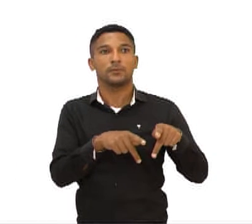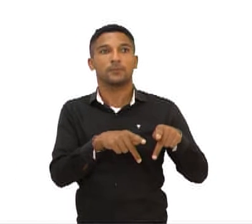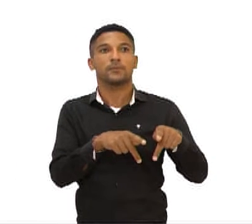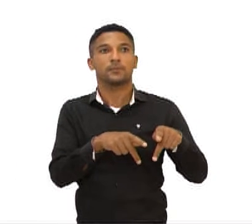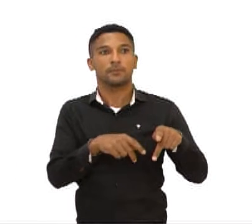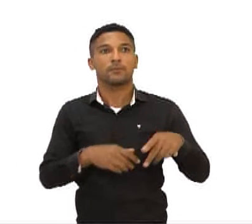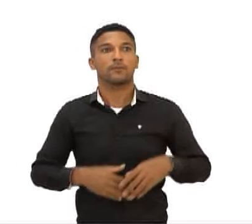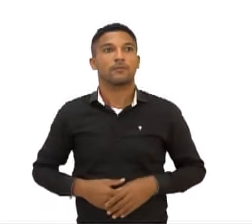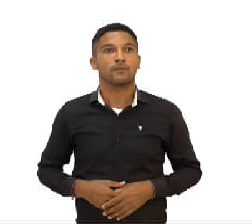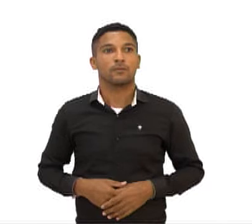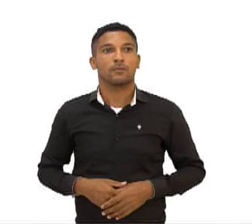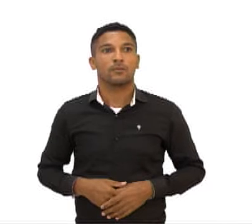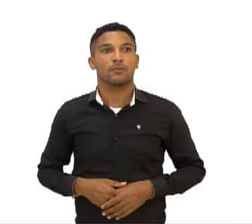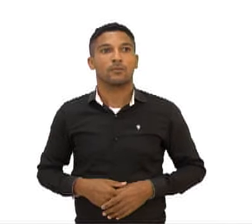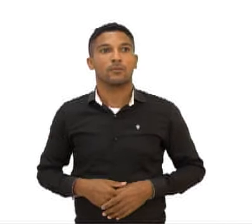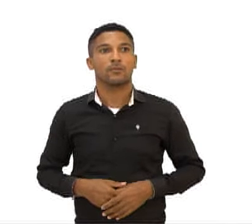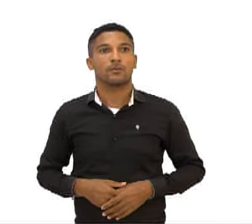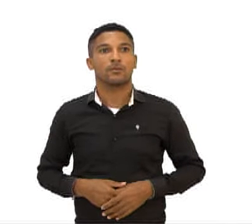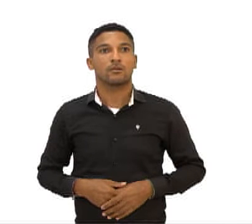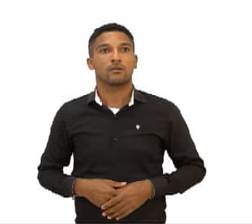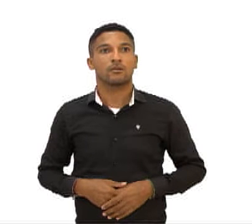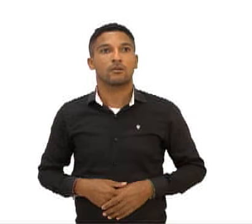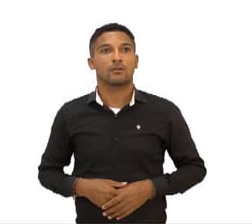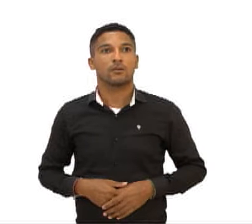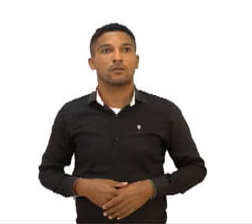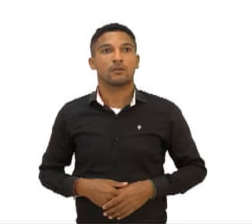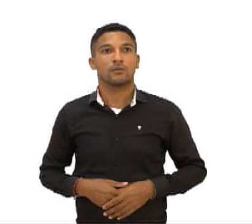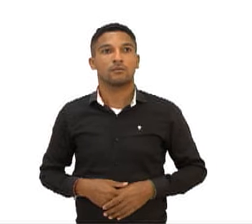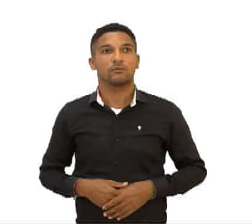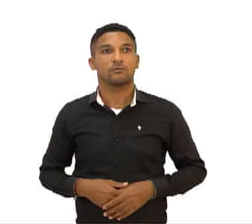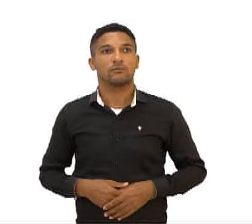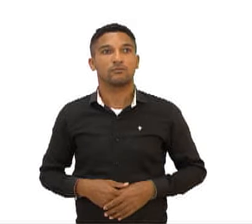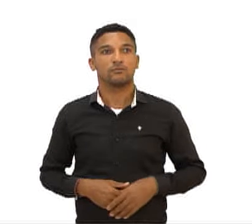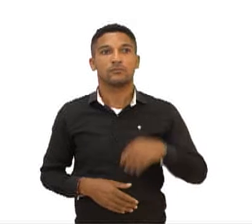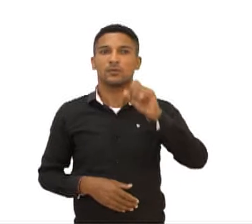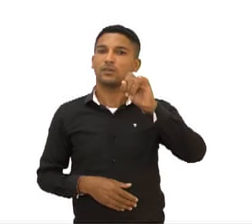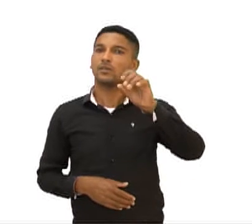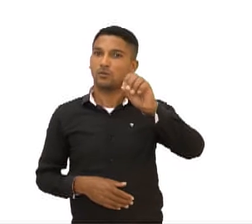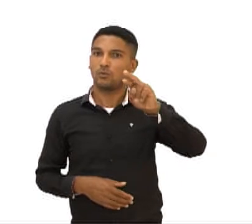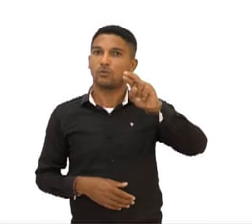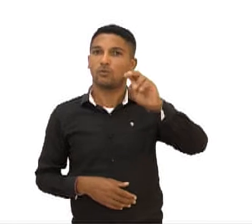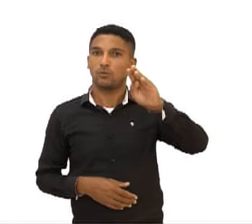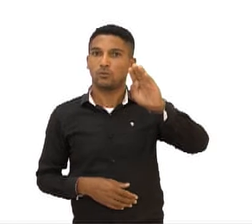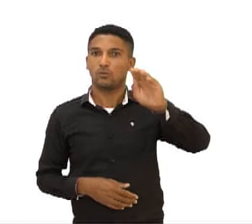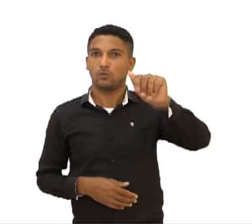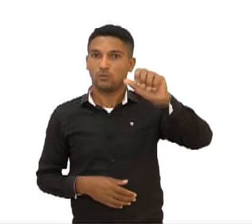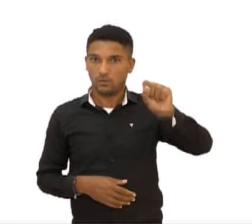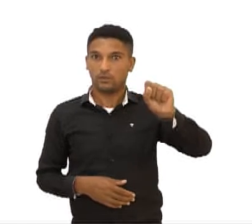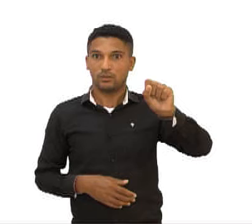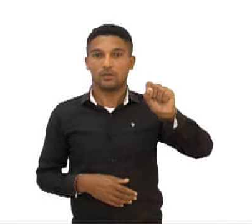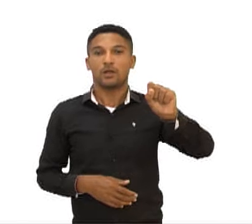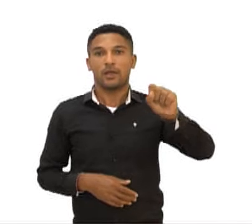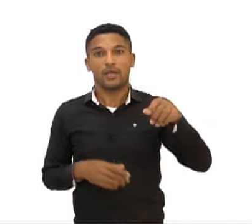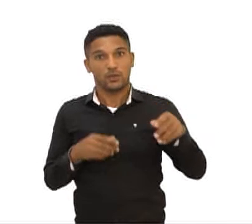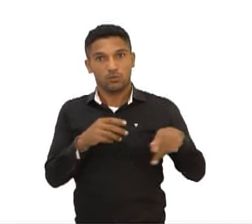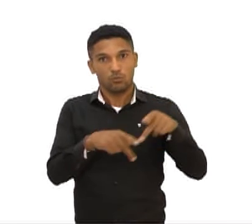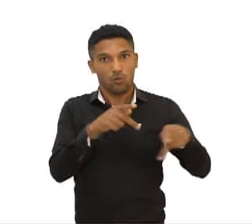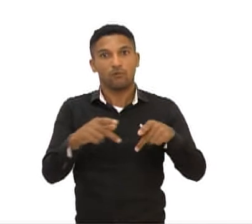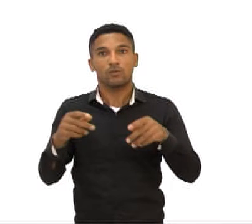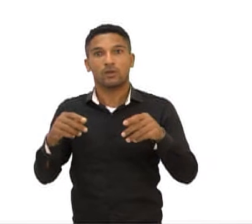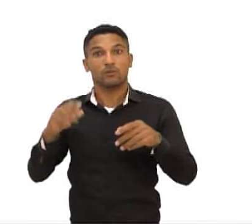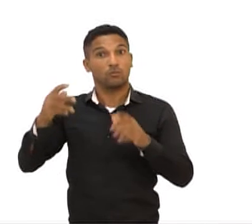são povos africanos que vão contribuir enormemente para a nossa construção da nossa cultura